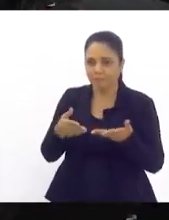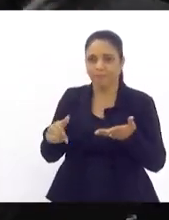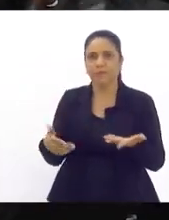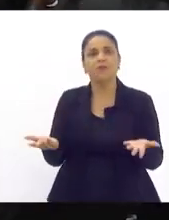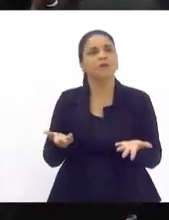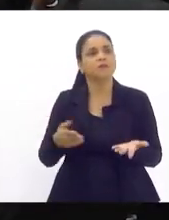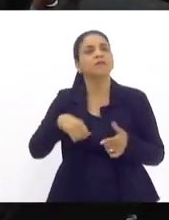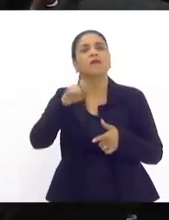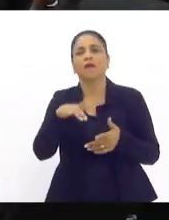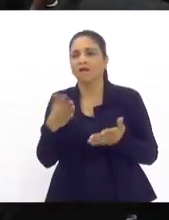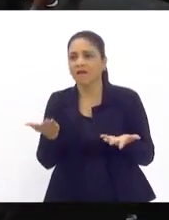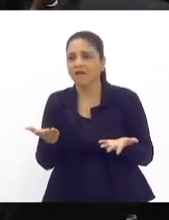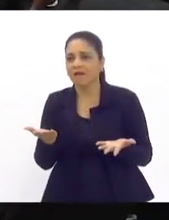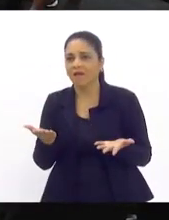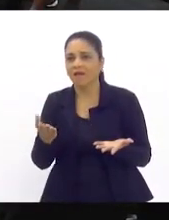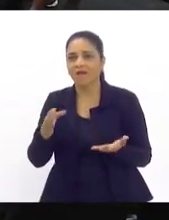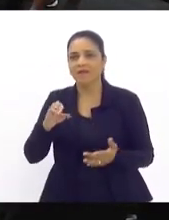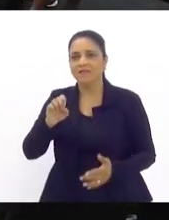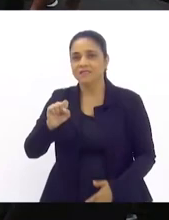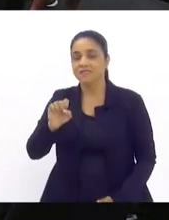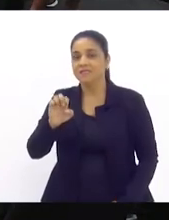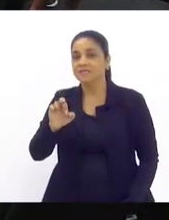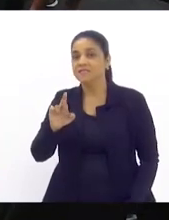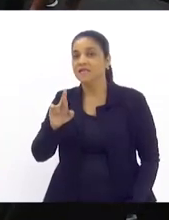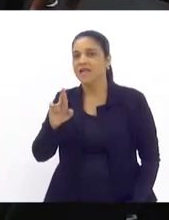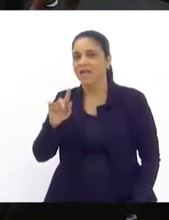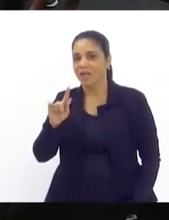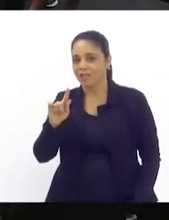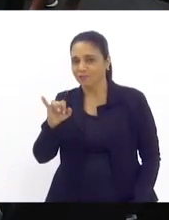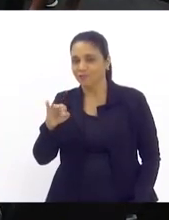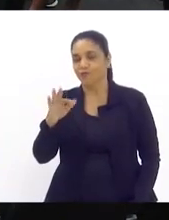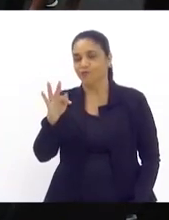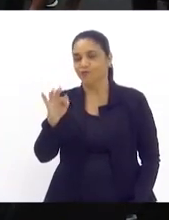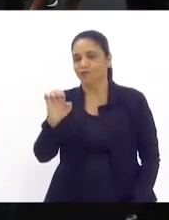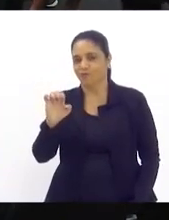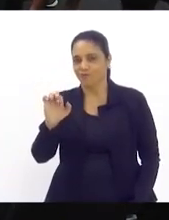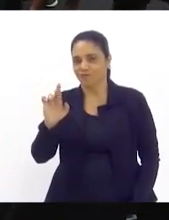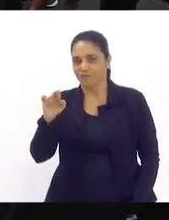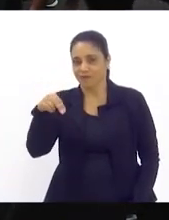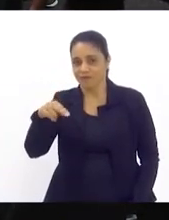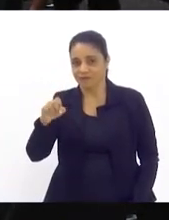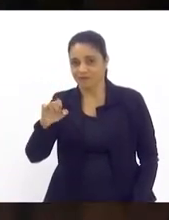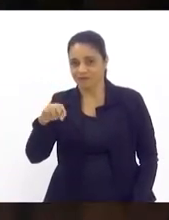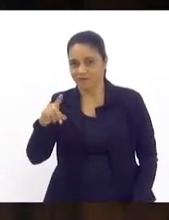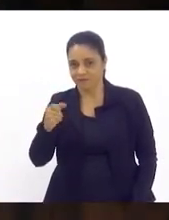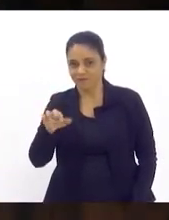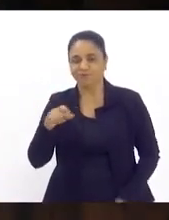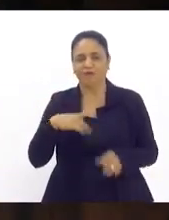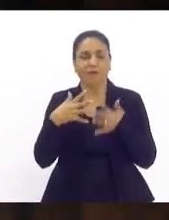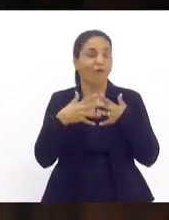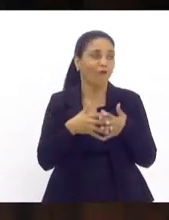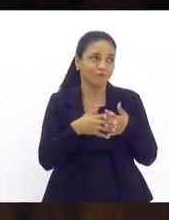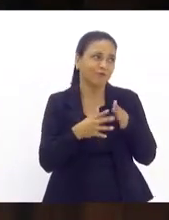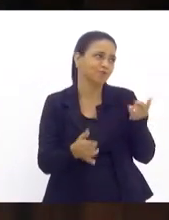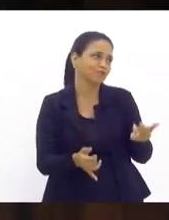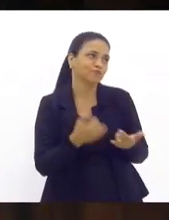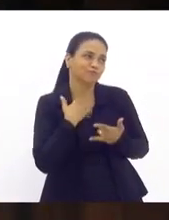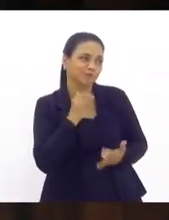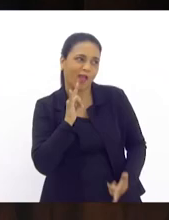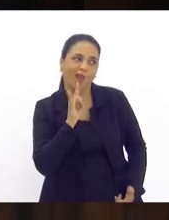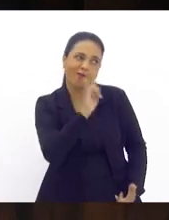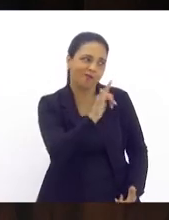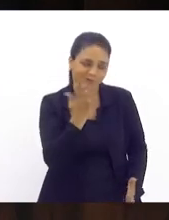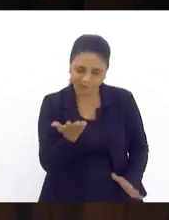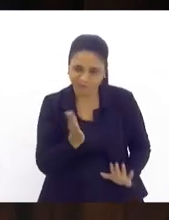Cadê deputado Serginho? Deputado não é Serginho, não, deputado Sérgio Fernandes, perdão, meu amigo. É que eu faço confusão às vezes, te amo também. Deputado